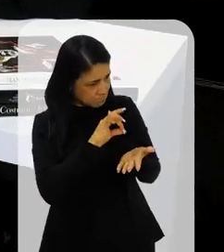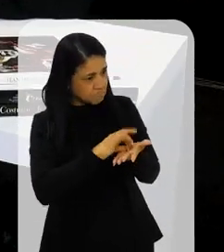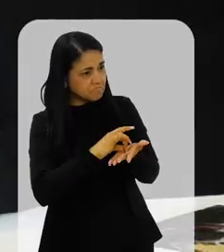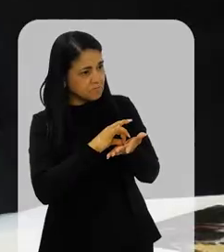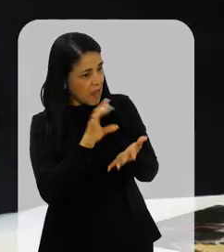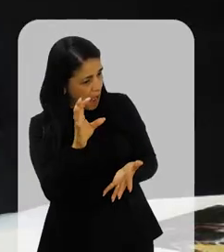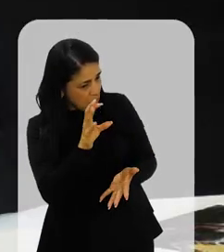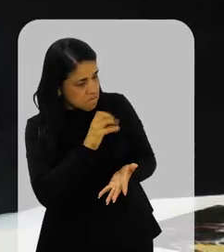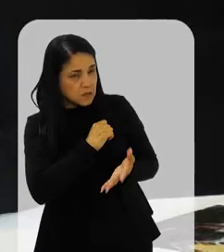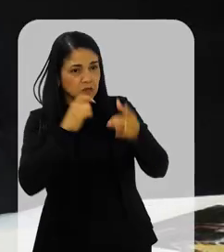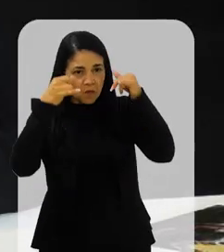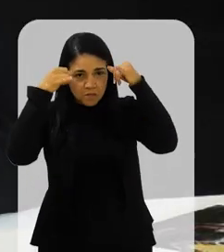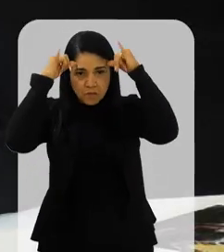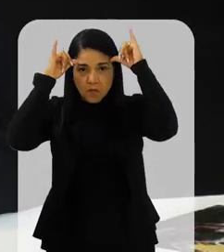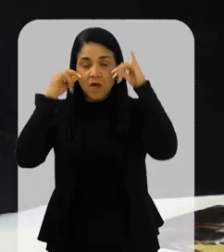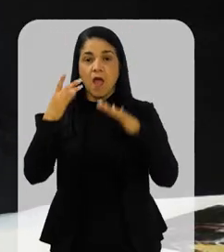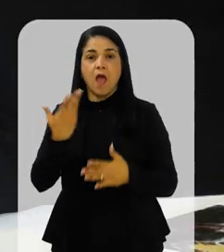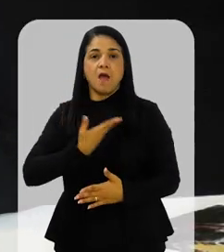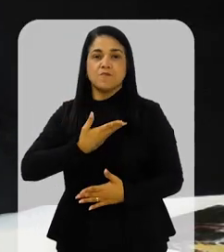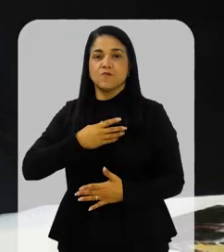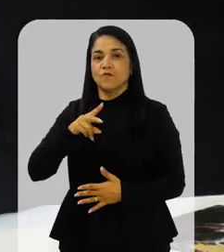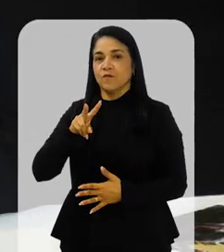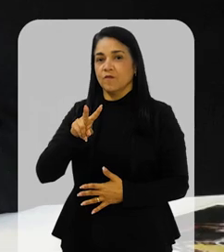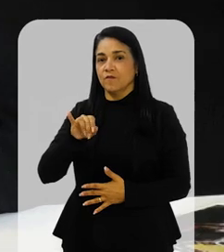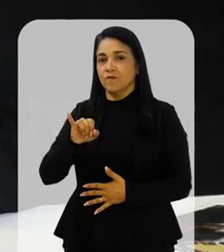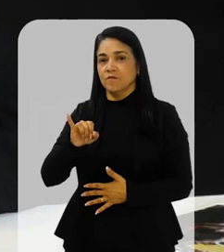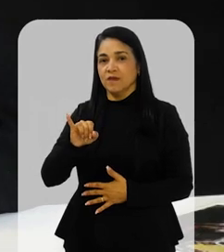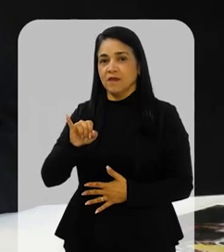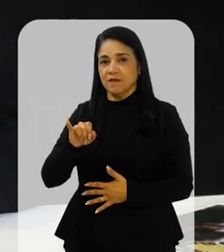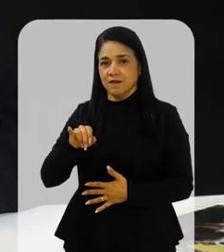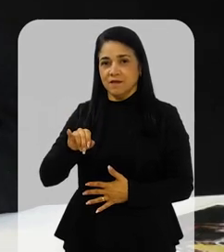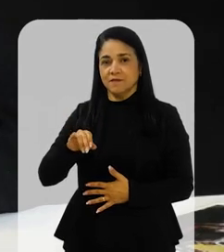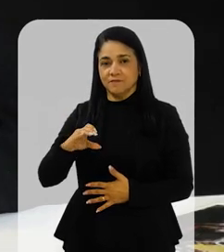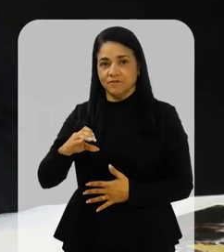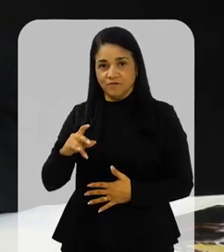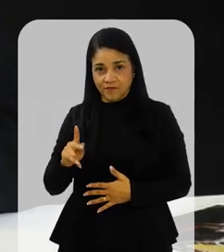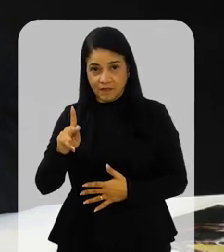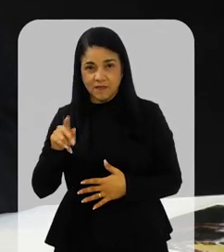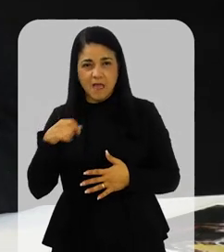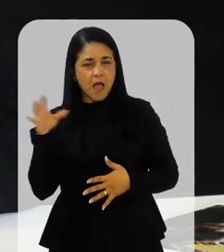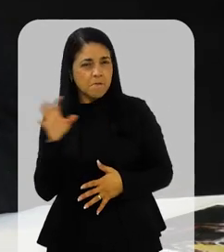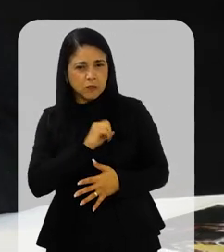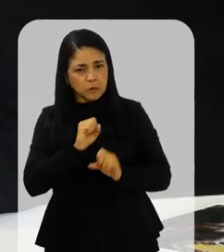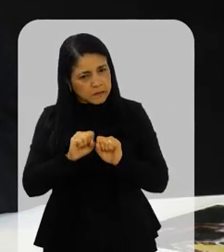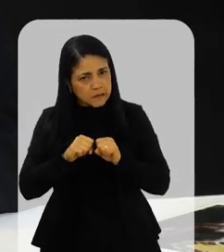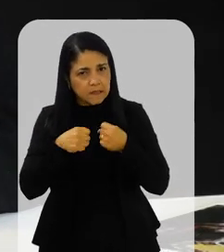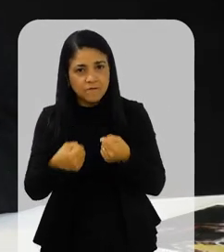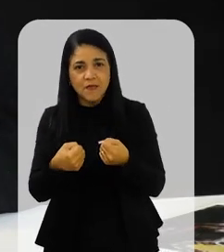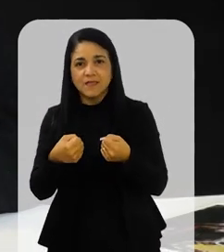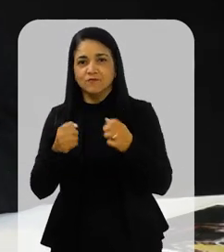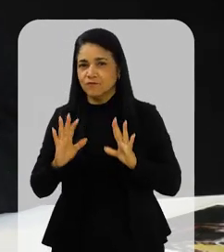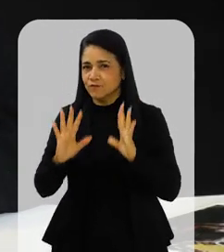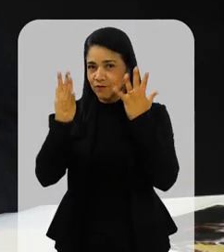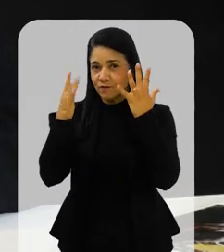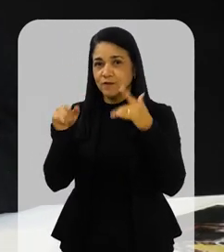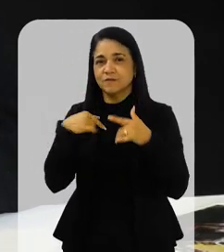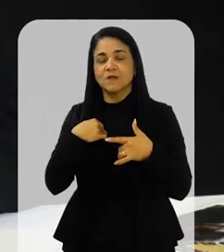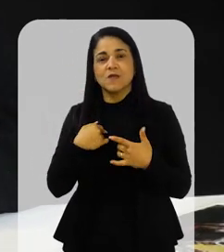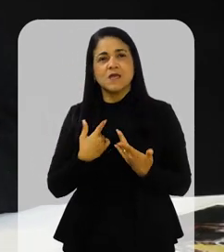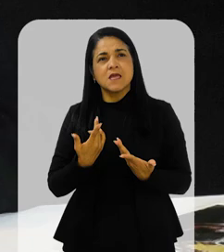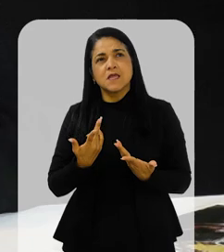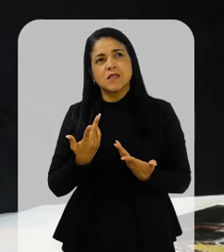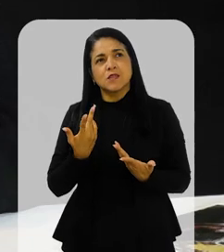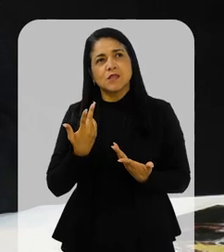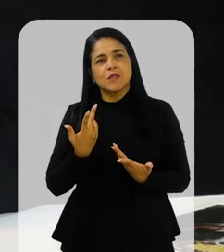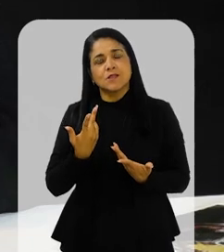amigo Wigner Frota também está sempre defendendo, sempre apaixonado, né? E não é muito comum, né,